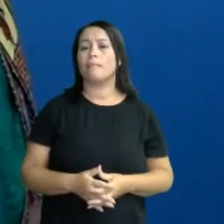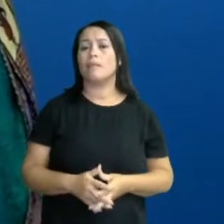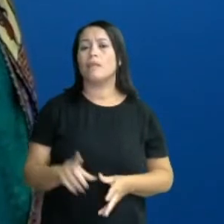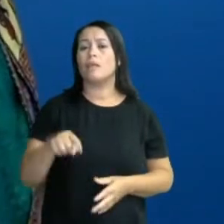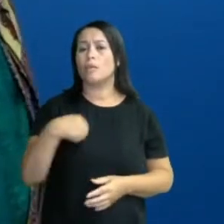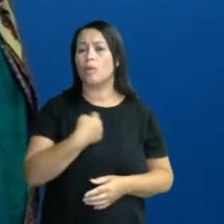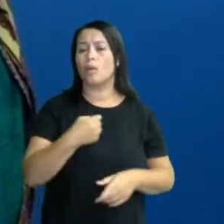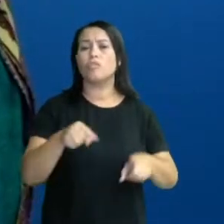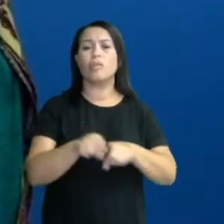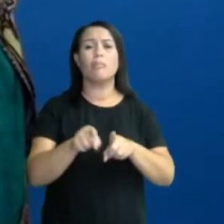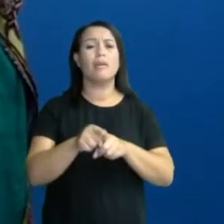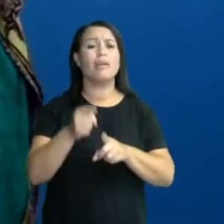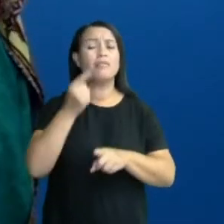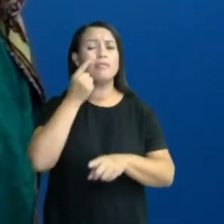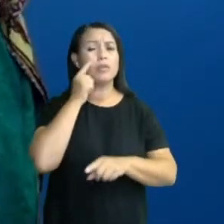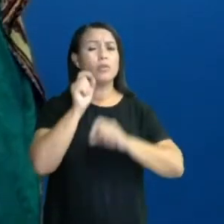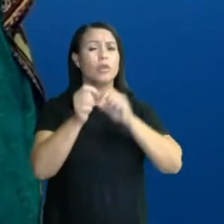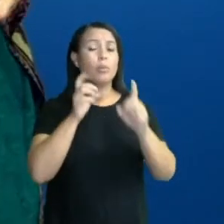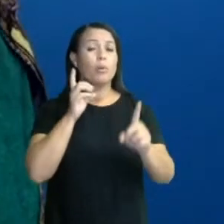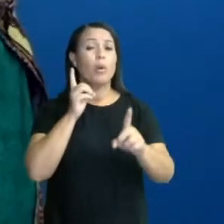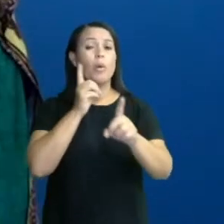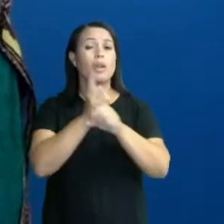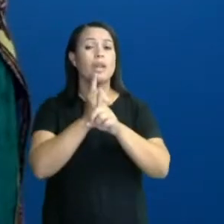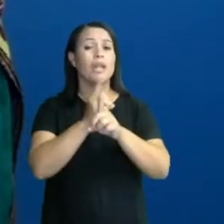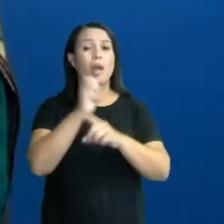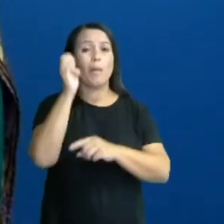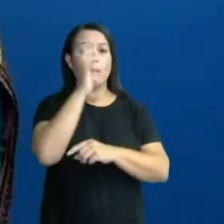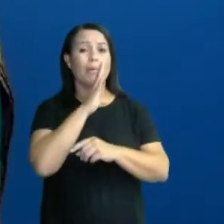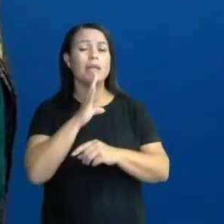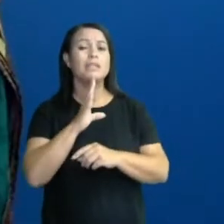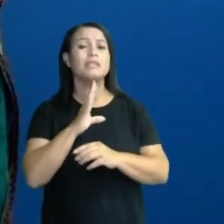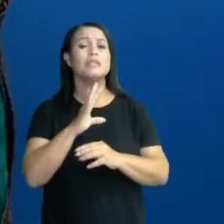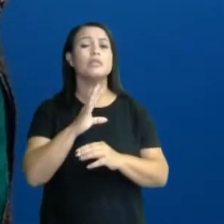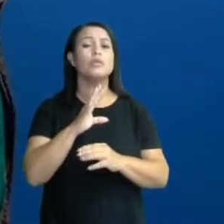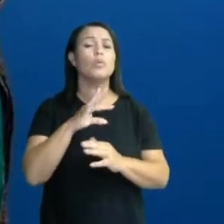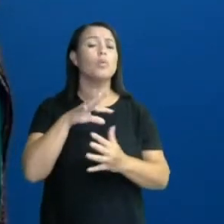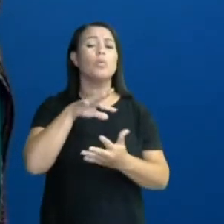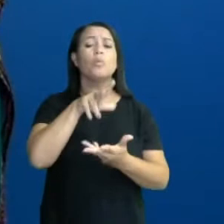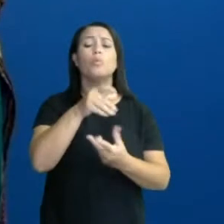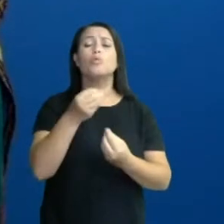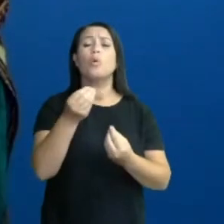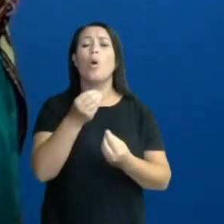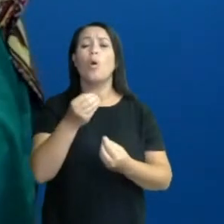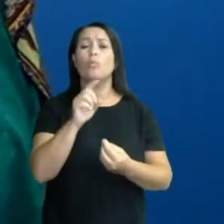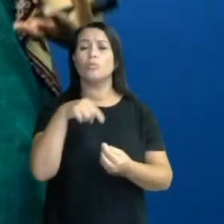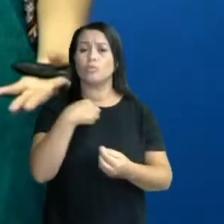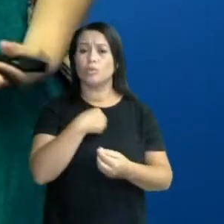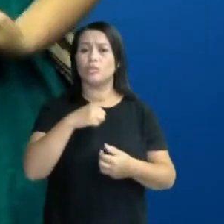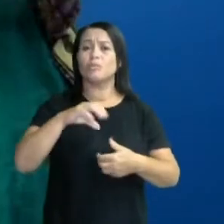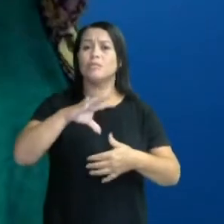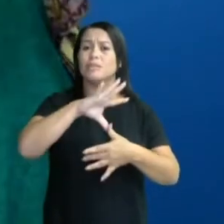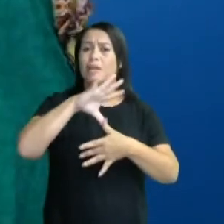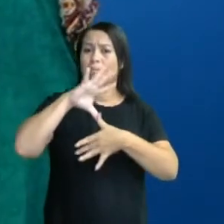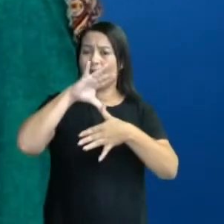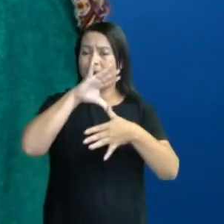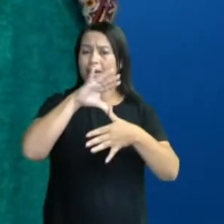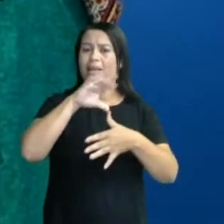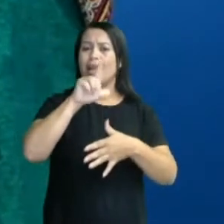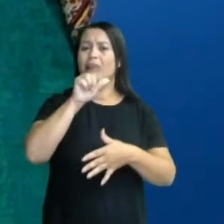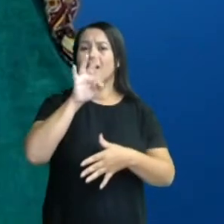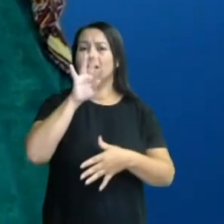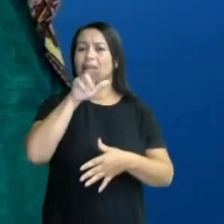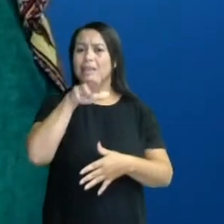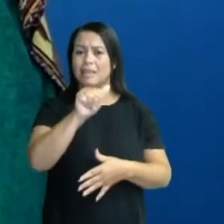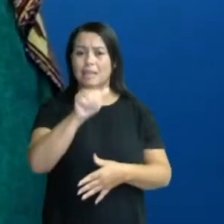gente viu também como localizar o Brasil no mundo, lembra? A gente viu que a gente está na América Latina, a maior parte do Brasil. O Brasil é muito grandão,